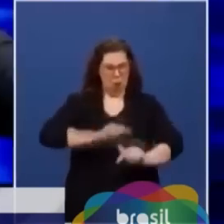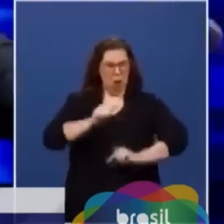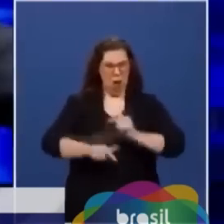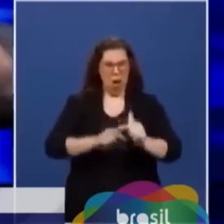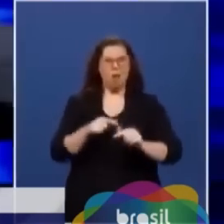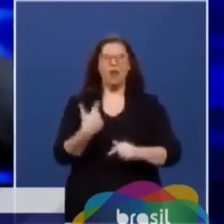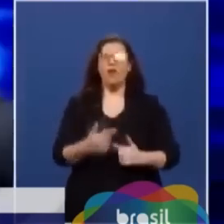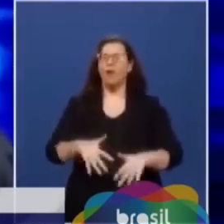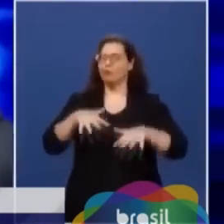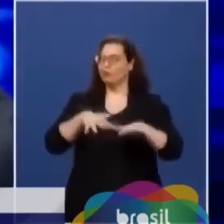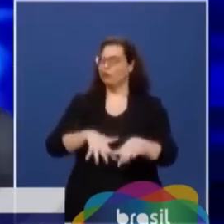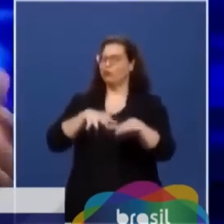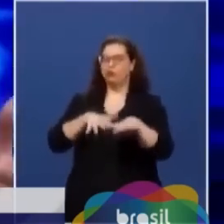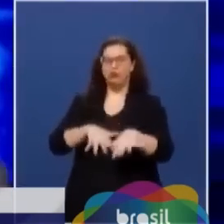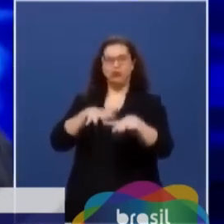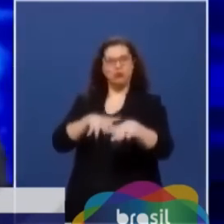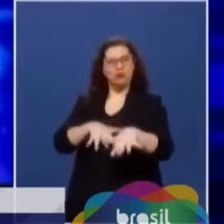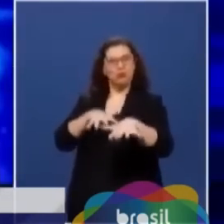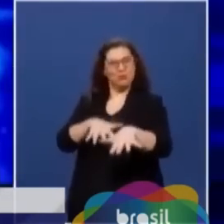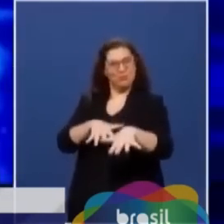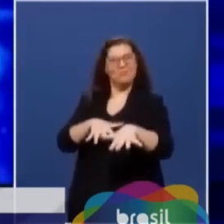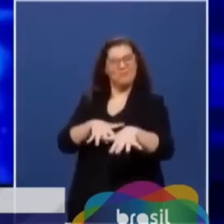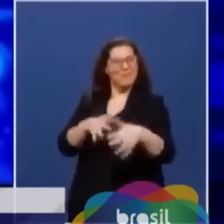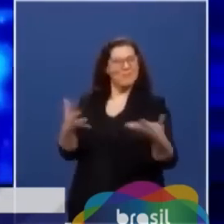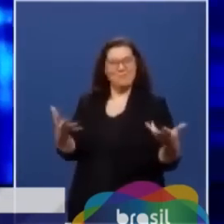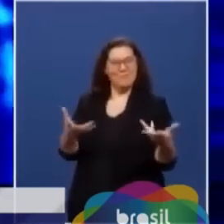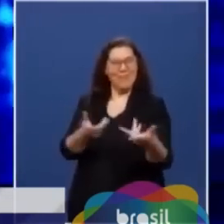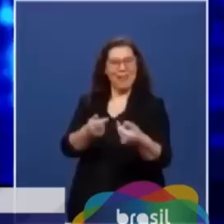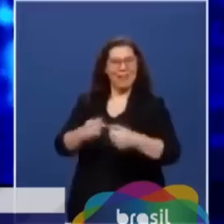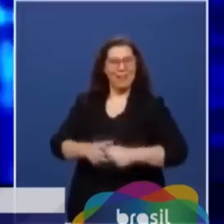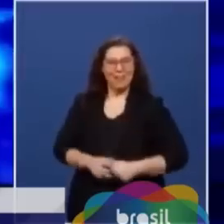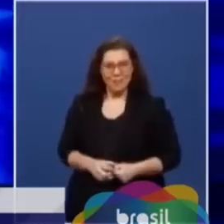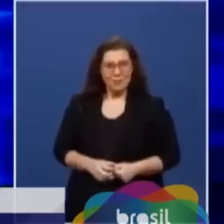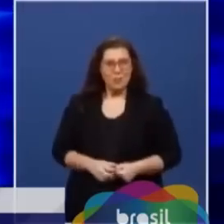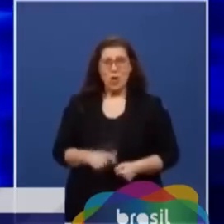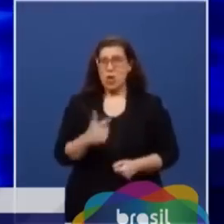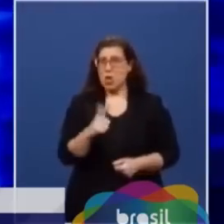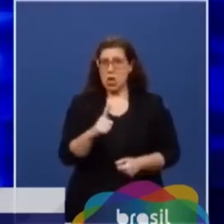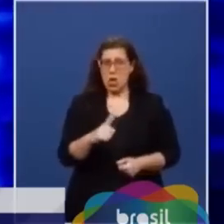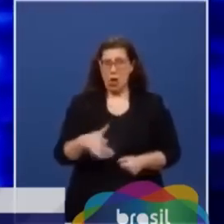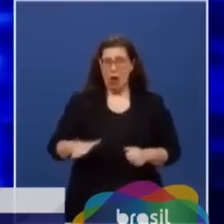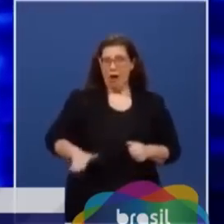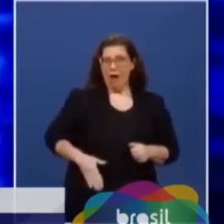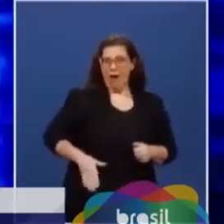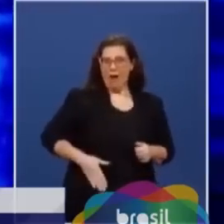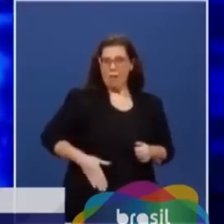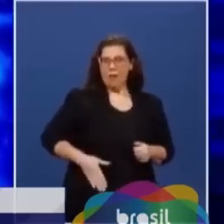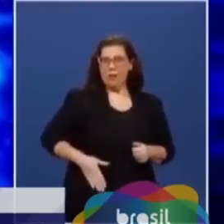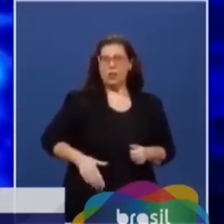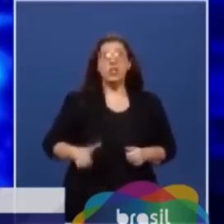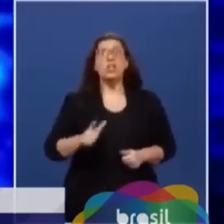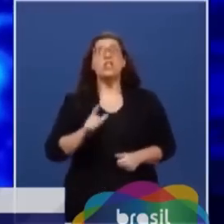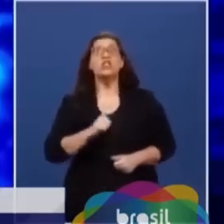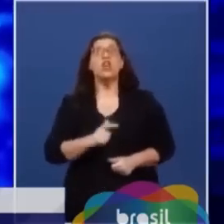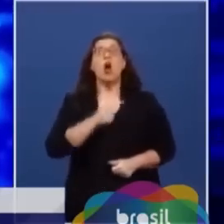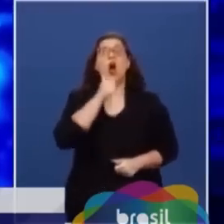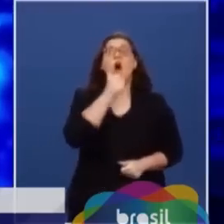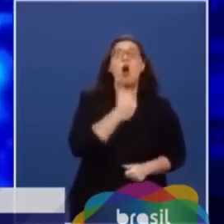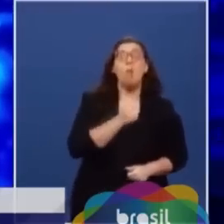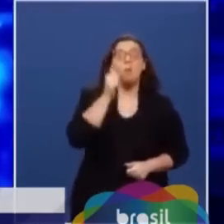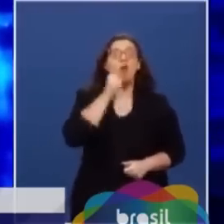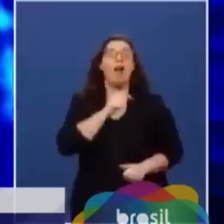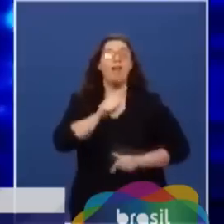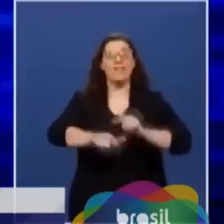uma passeata extraordinária, exuberante, e ali não tinha bandido na passeata, ali tinha mulher e homens que